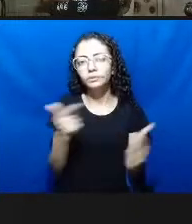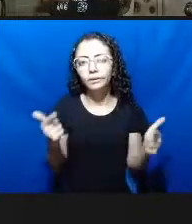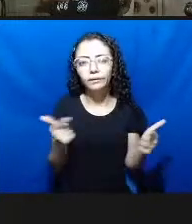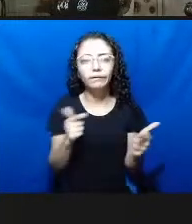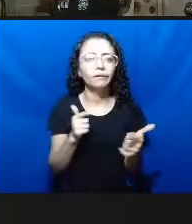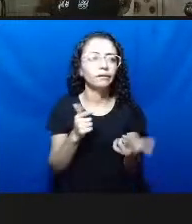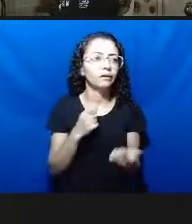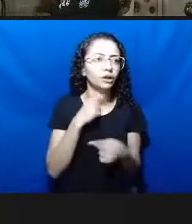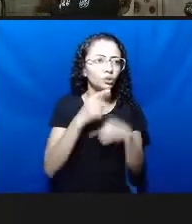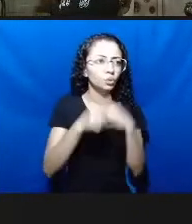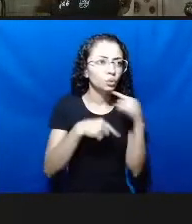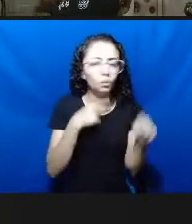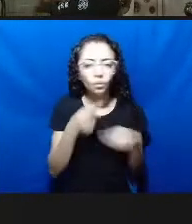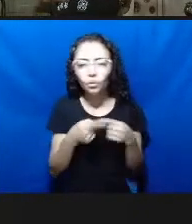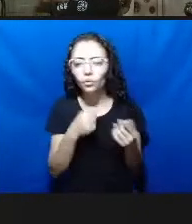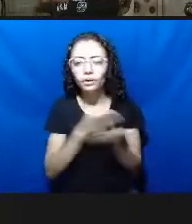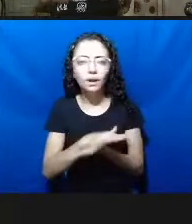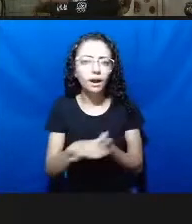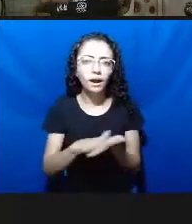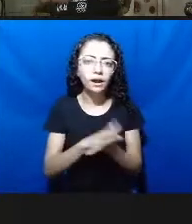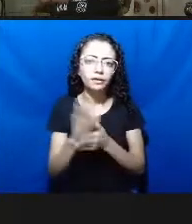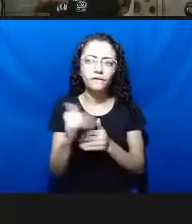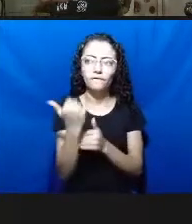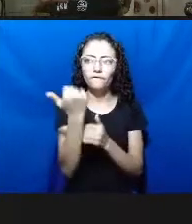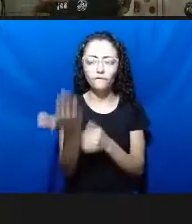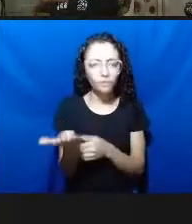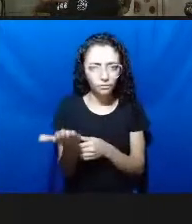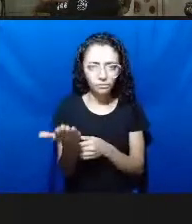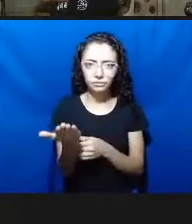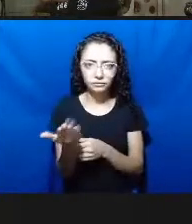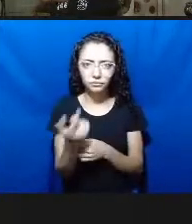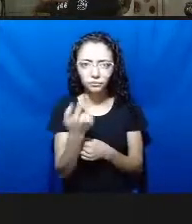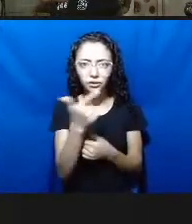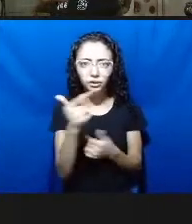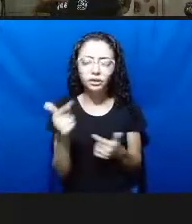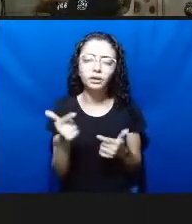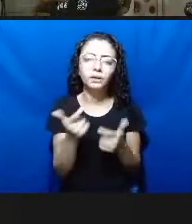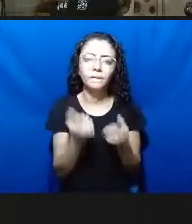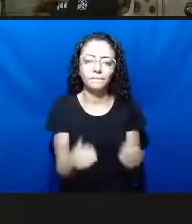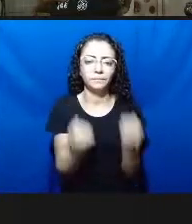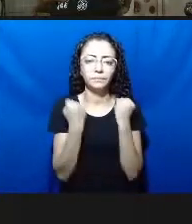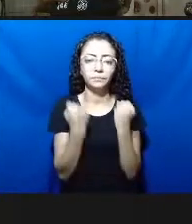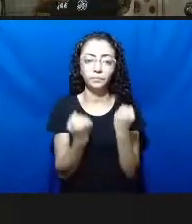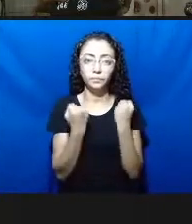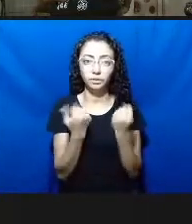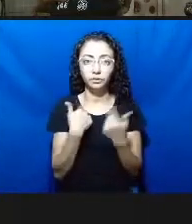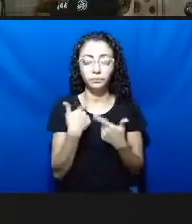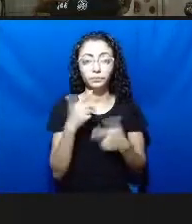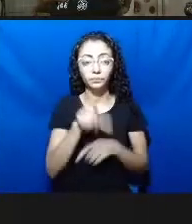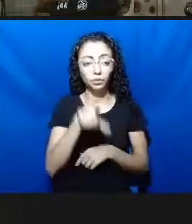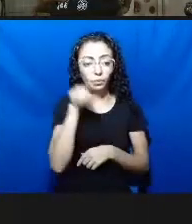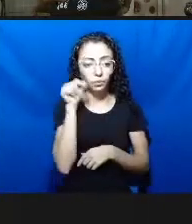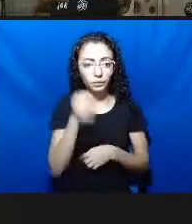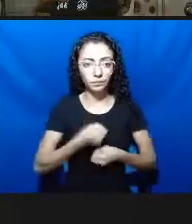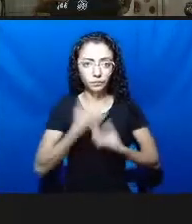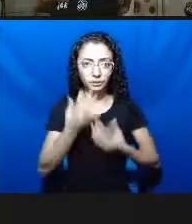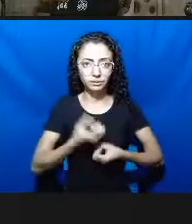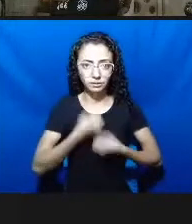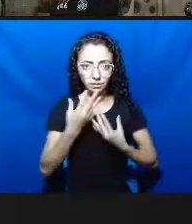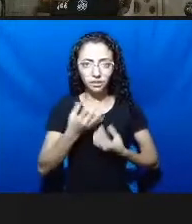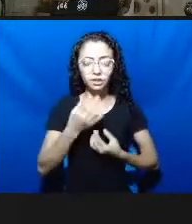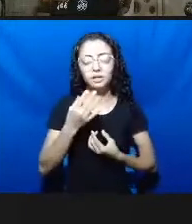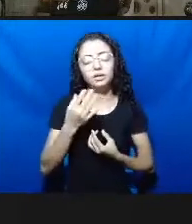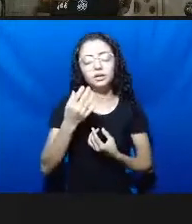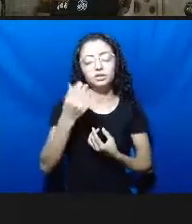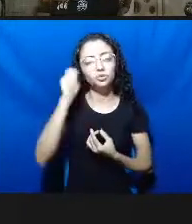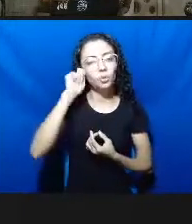não gera nada nesse trabalho, aqui não existe peso. Eu escolhi uma poesia de um poeta italiano chamado Cesare Pavese,